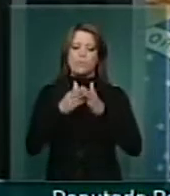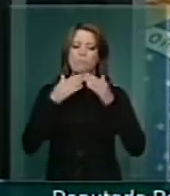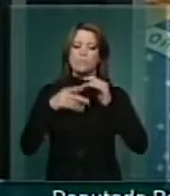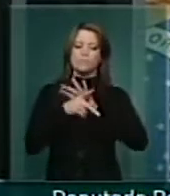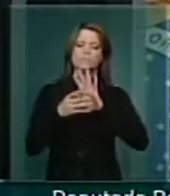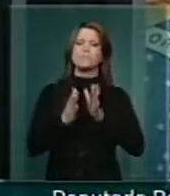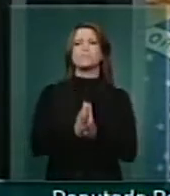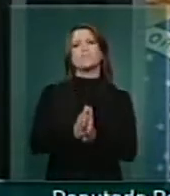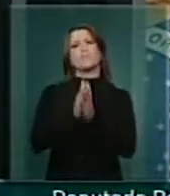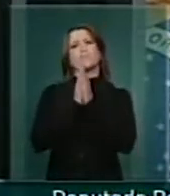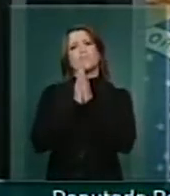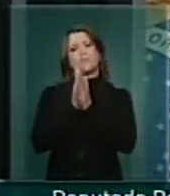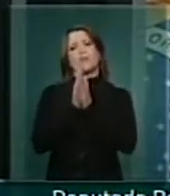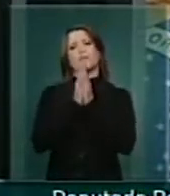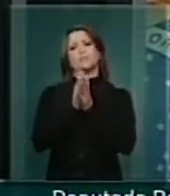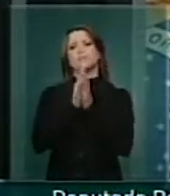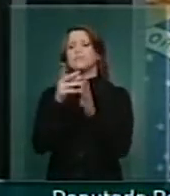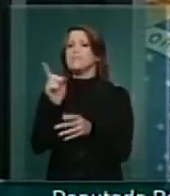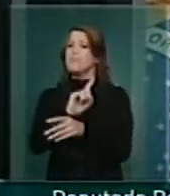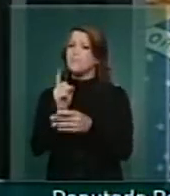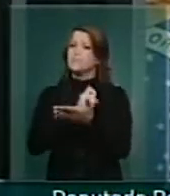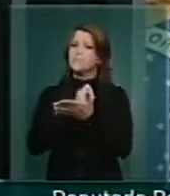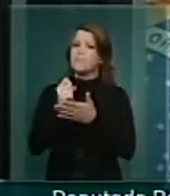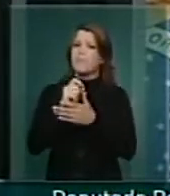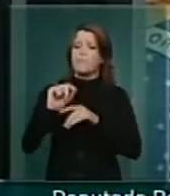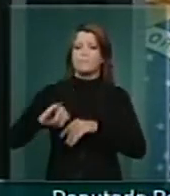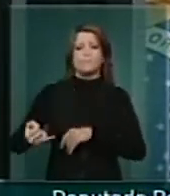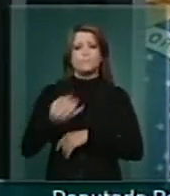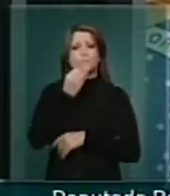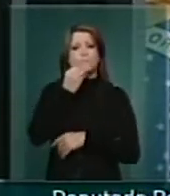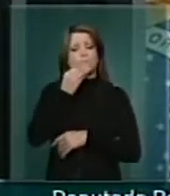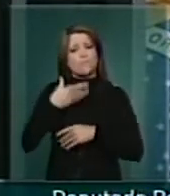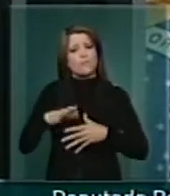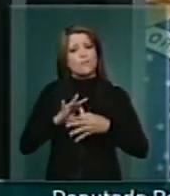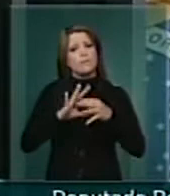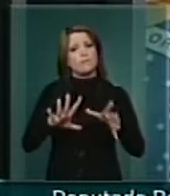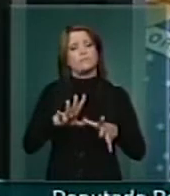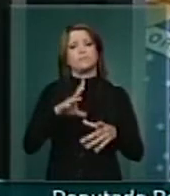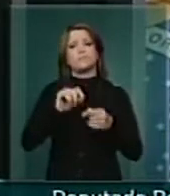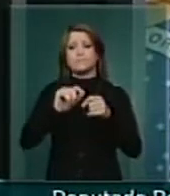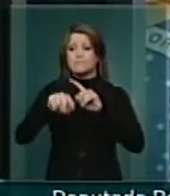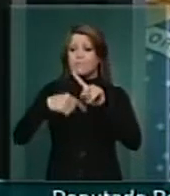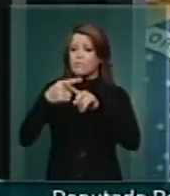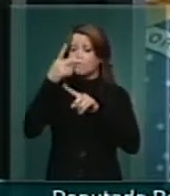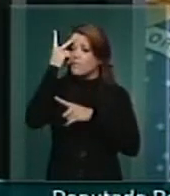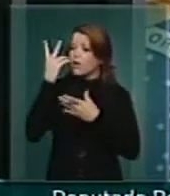que, pelo amor de Deus, não deixe passar essa autorização para que mais